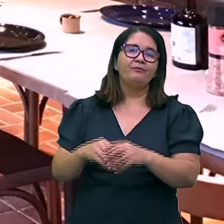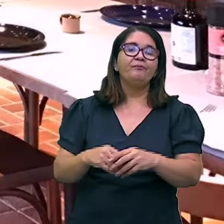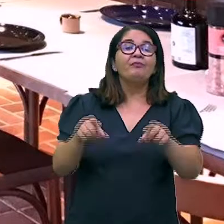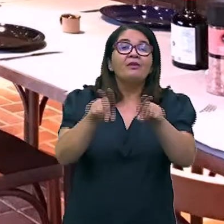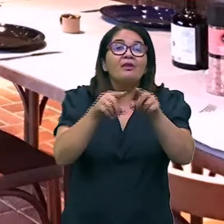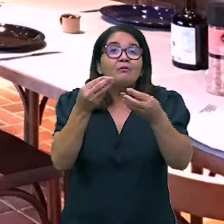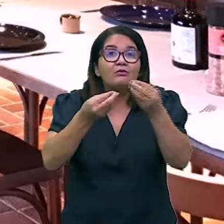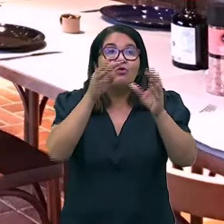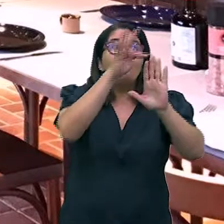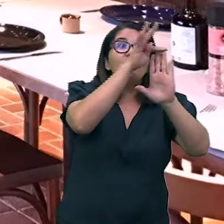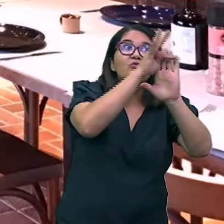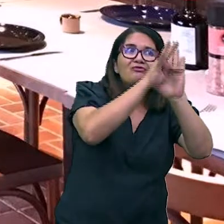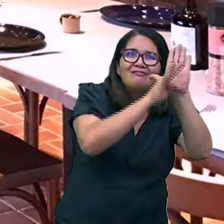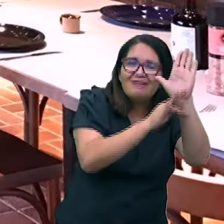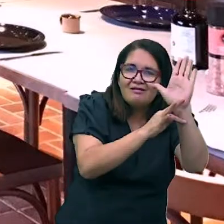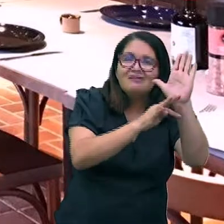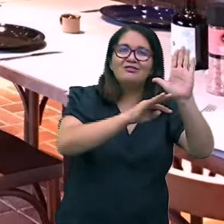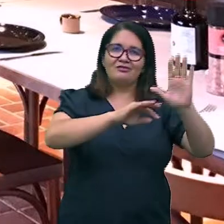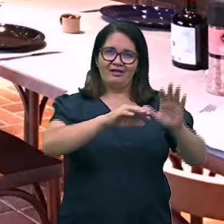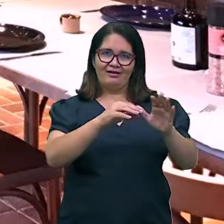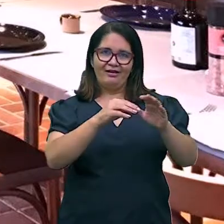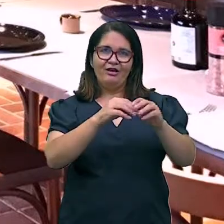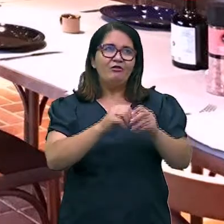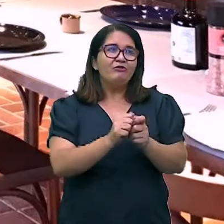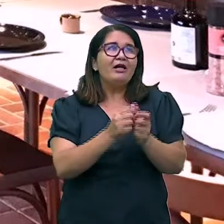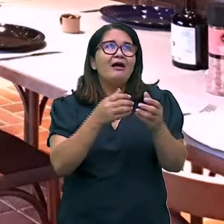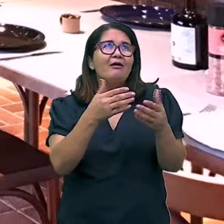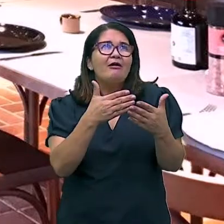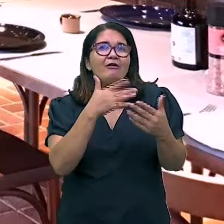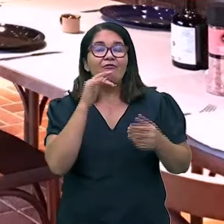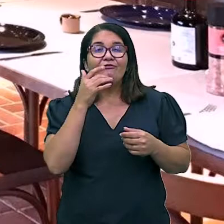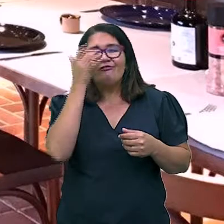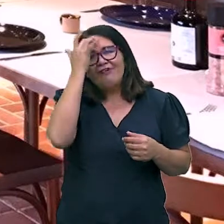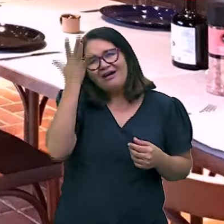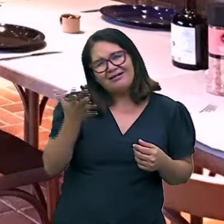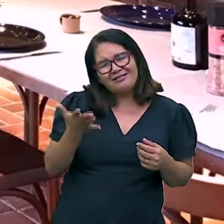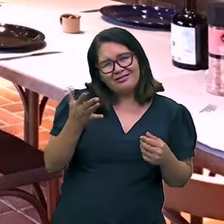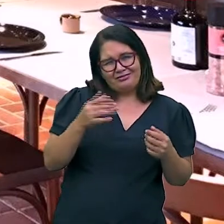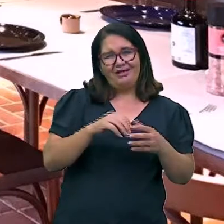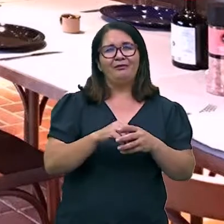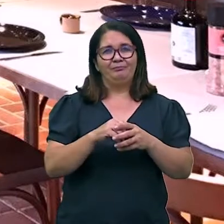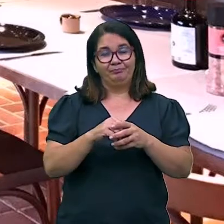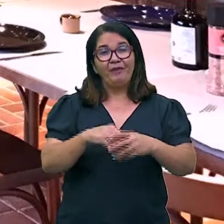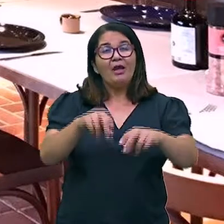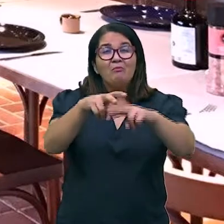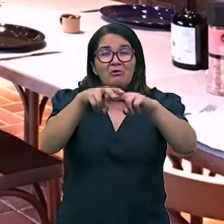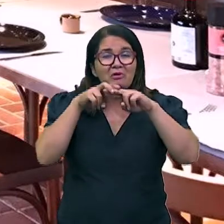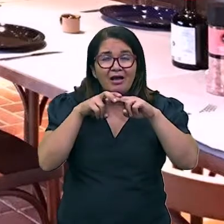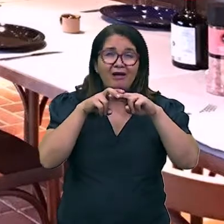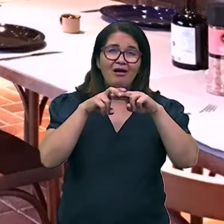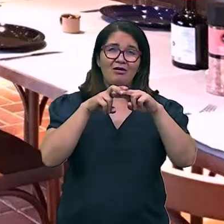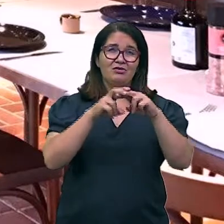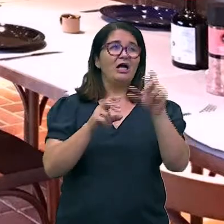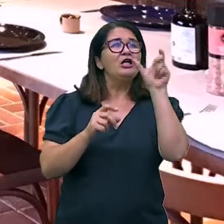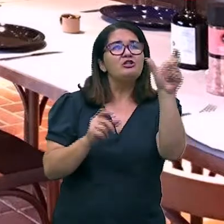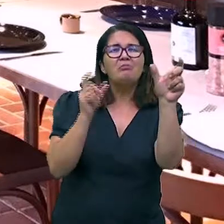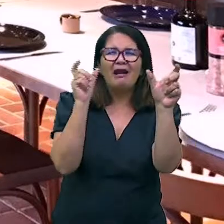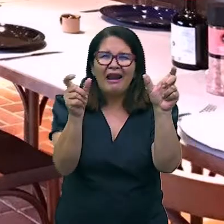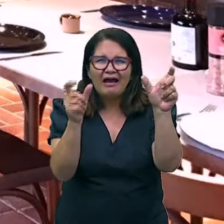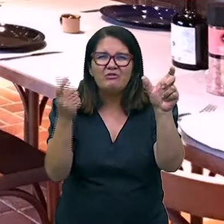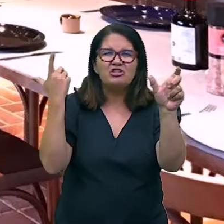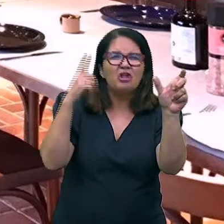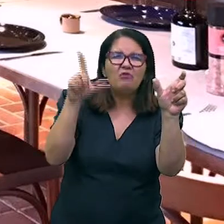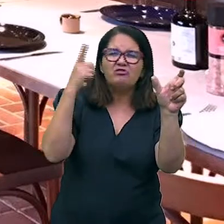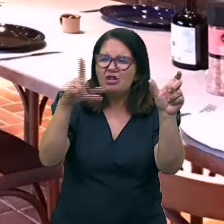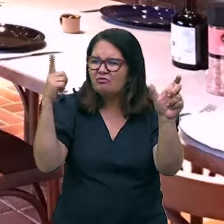é isso? Evita, por exemplo, a repetição de alguns termos nas frases. É importante notar que